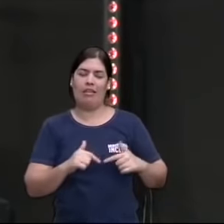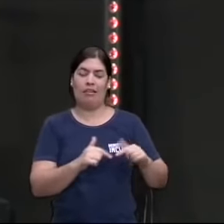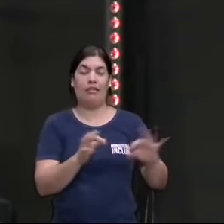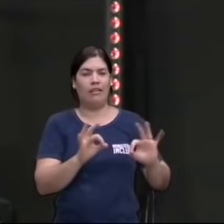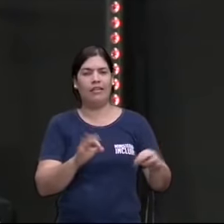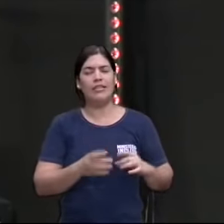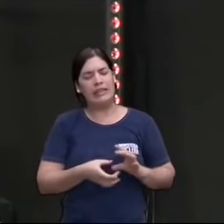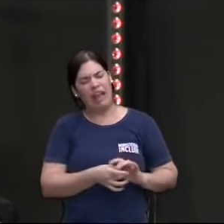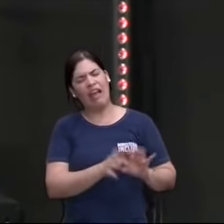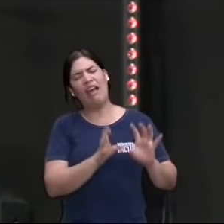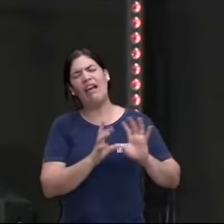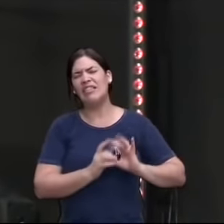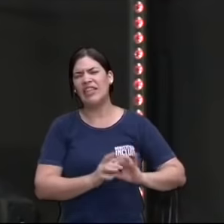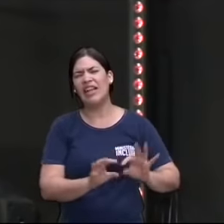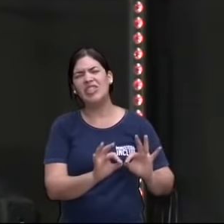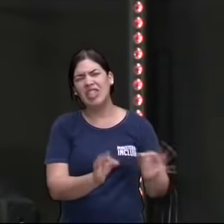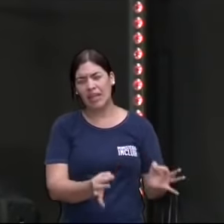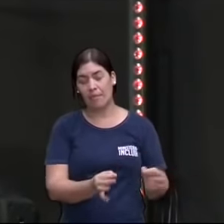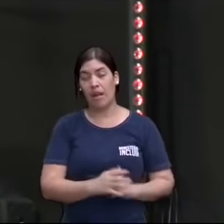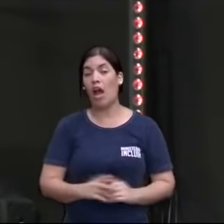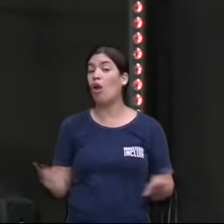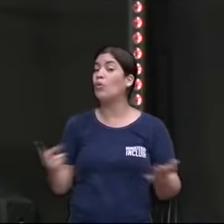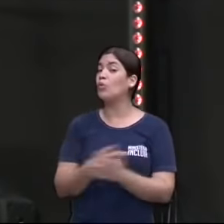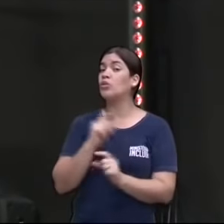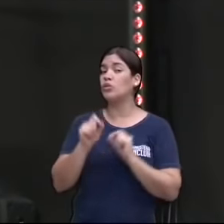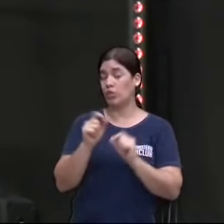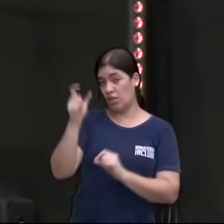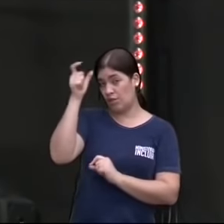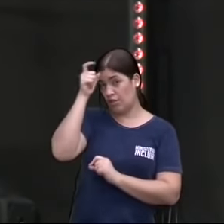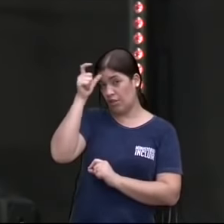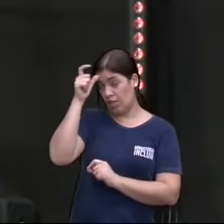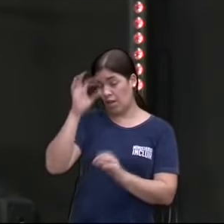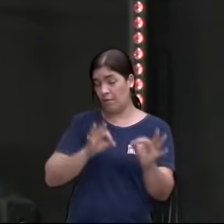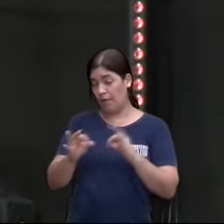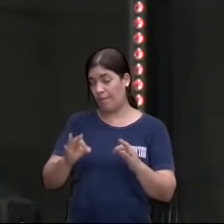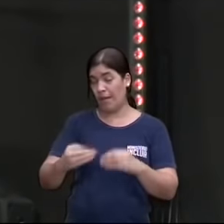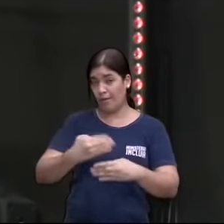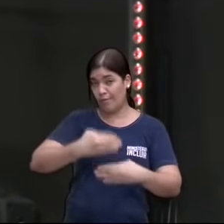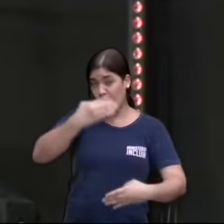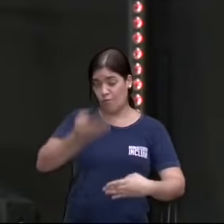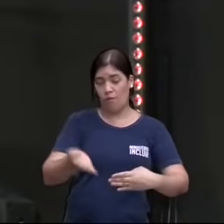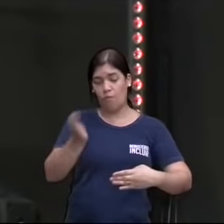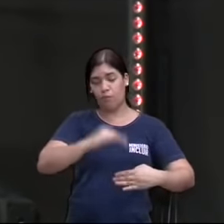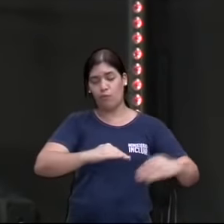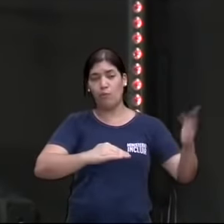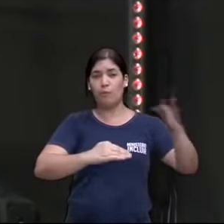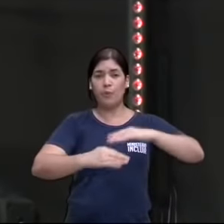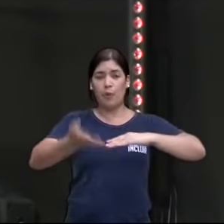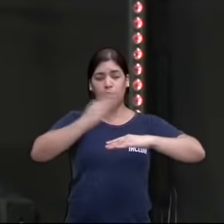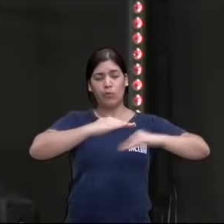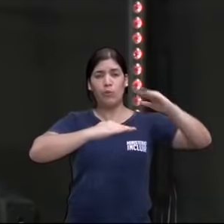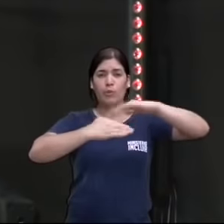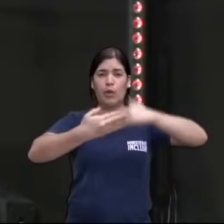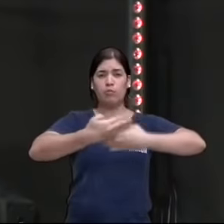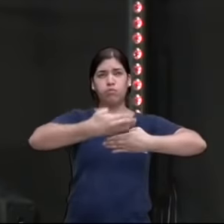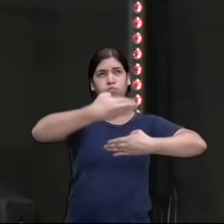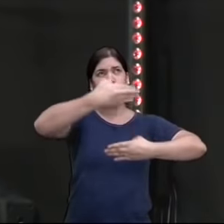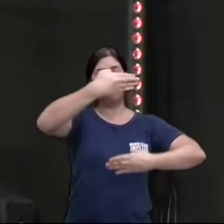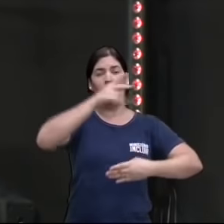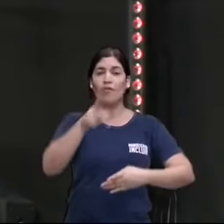Aí o diabo vem e bota um murinho de plaquinha de cimento. Aí você continua pecando. O diabo